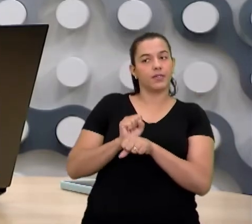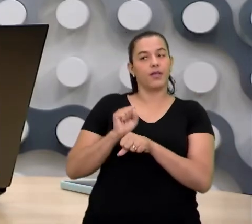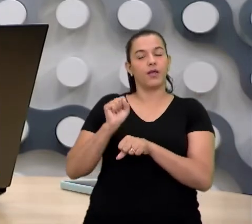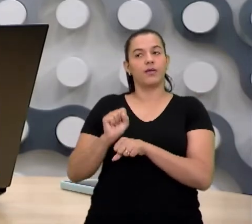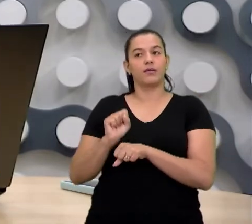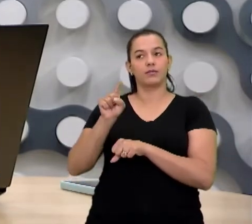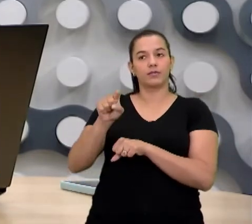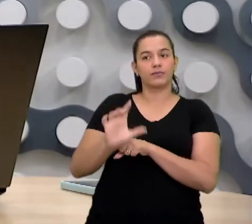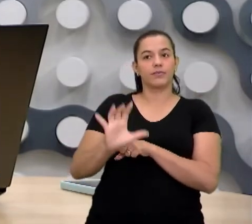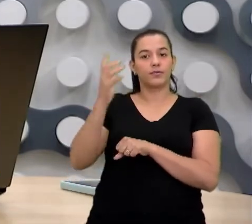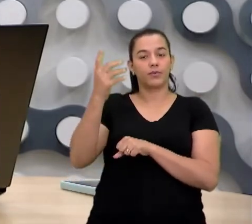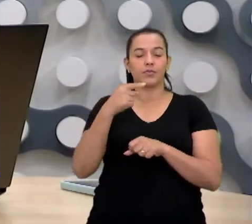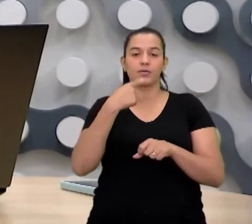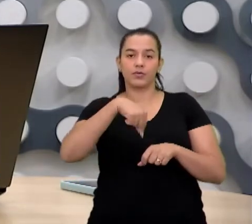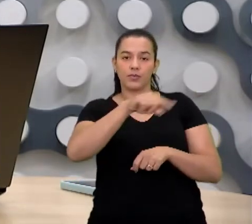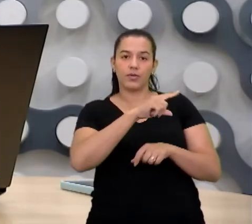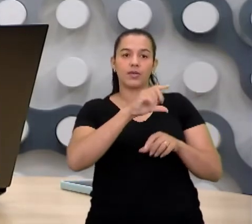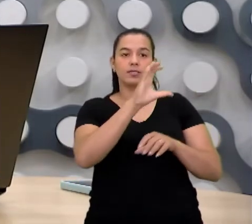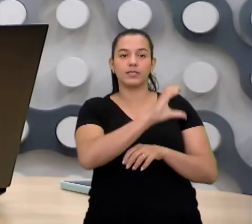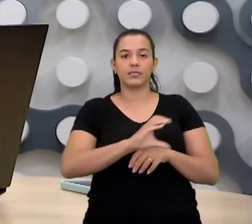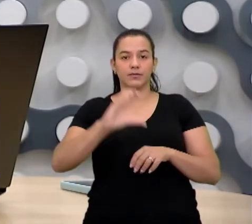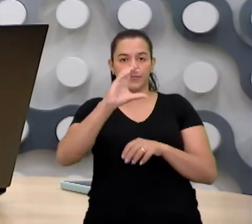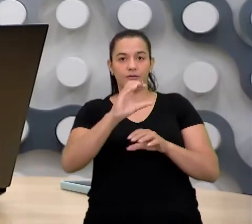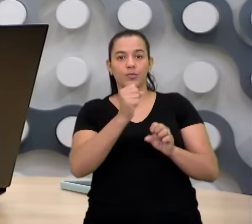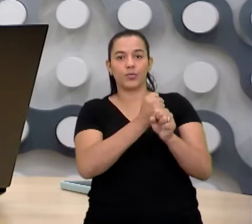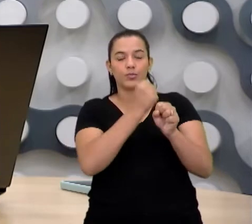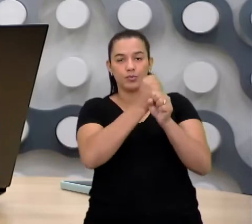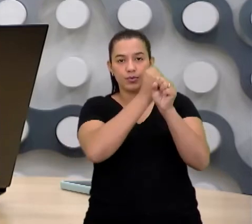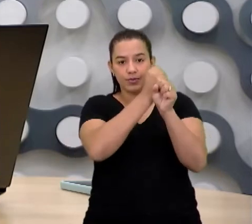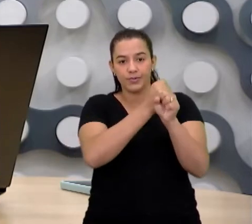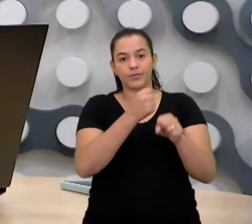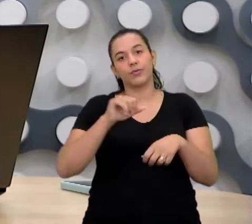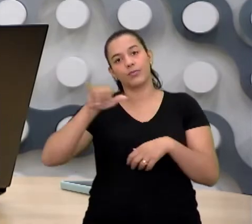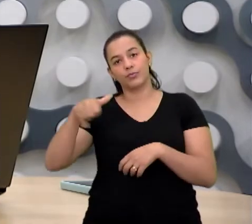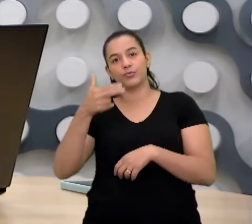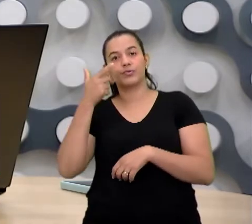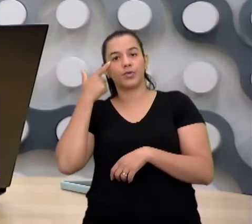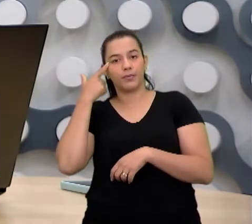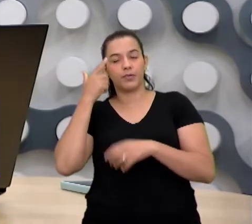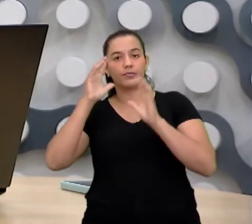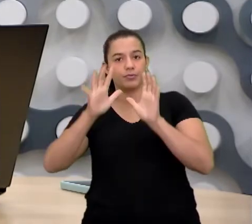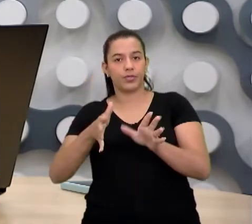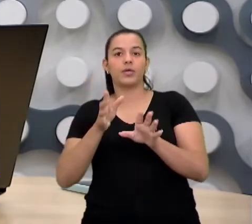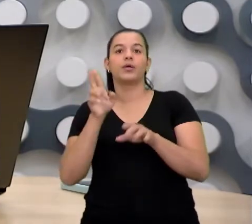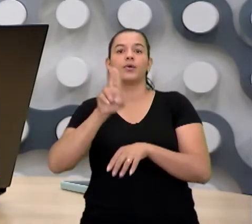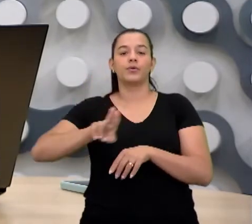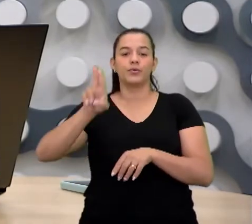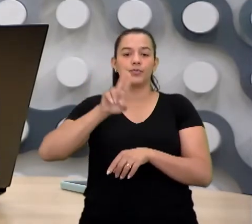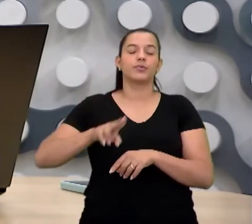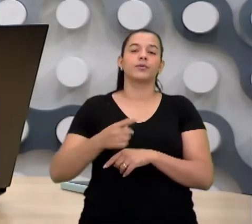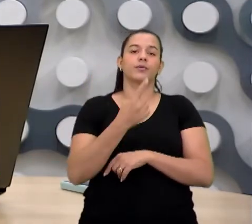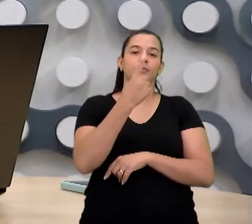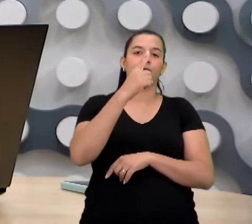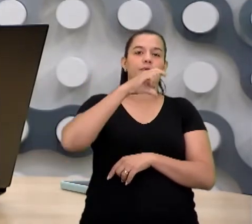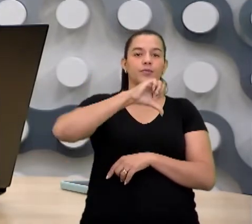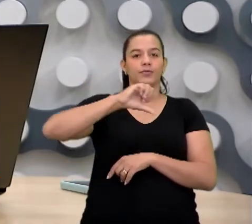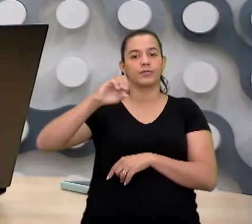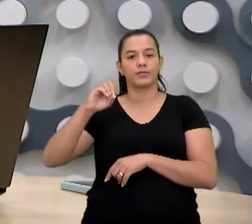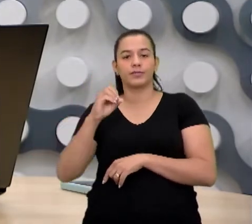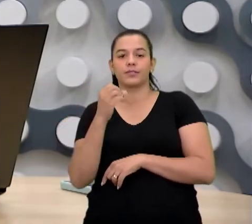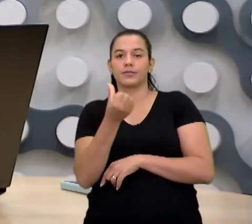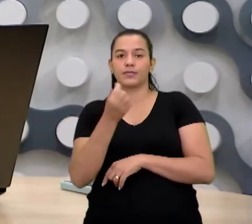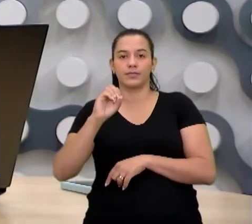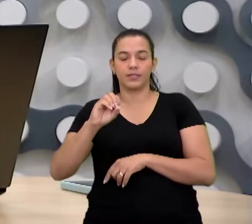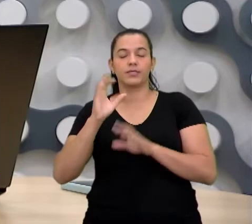preparar com a construção civil, né, através de amortecedores, como o Japão já utiliza aí desde a década de 1960. O Chile